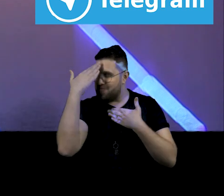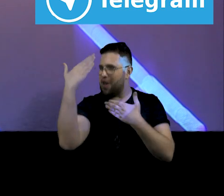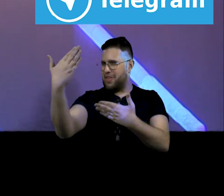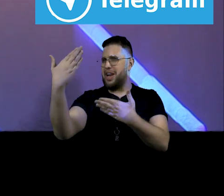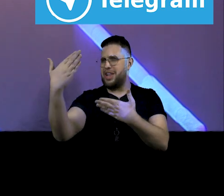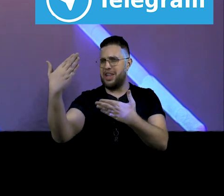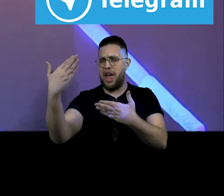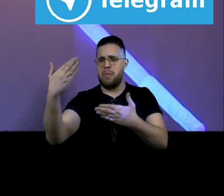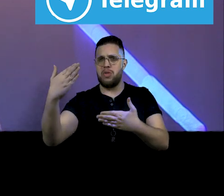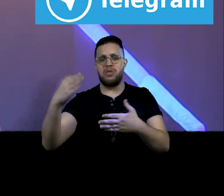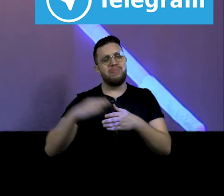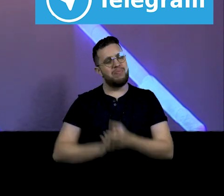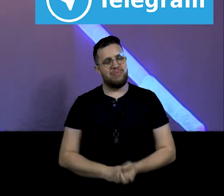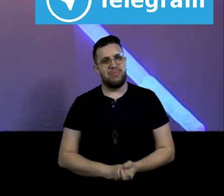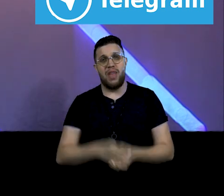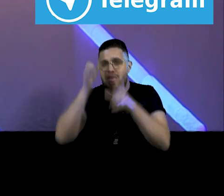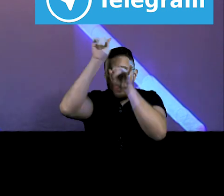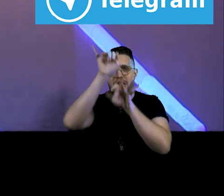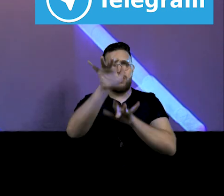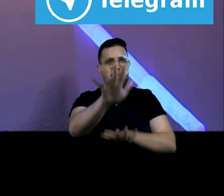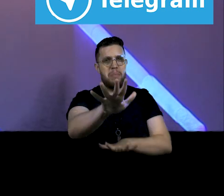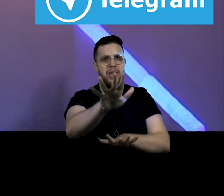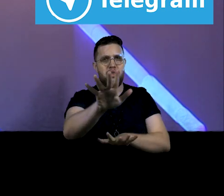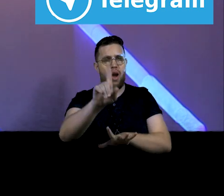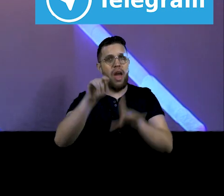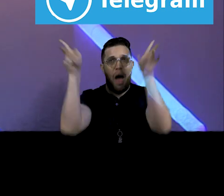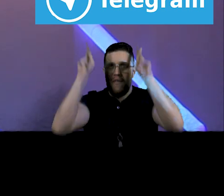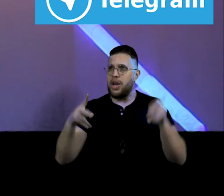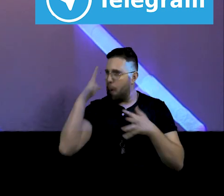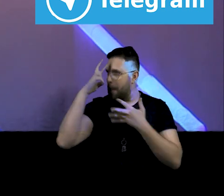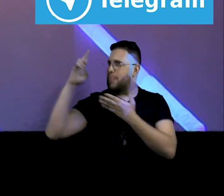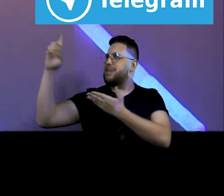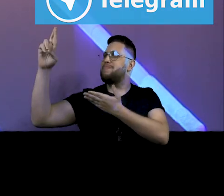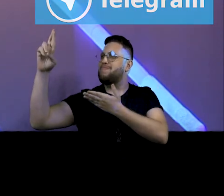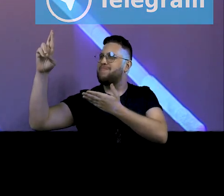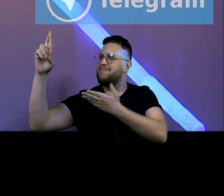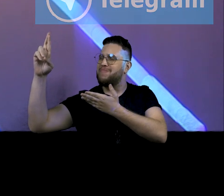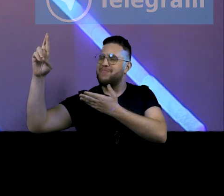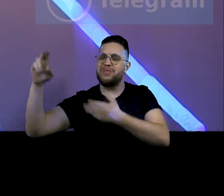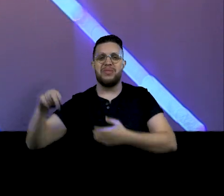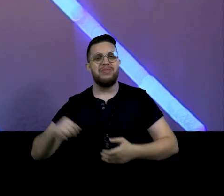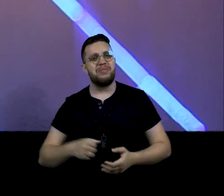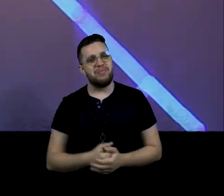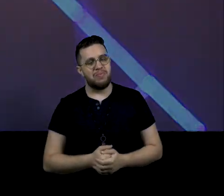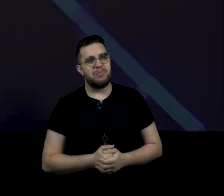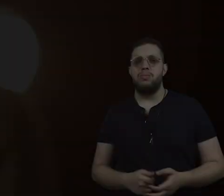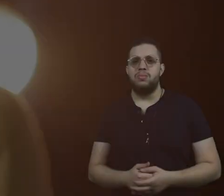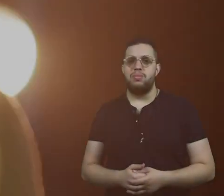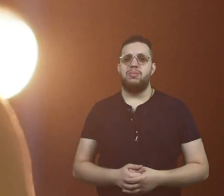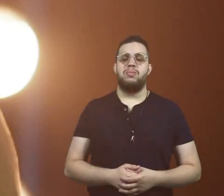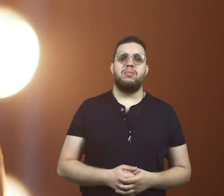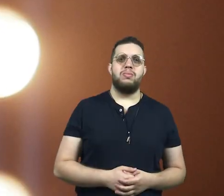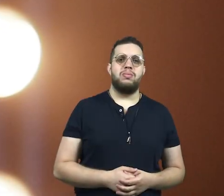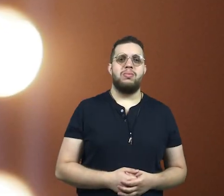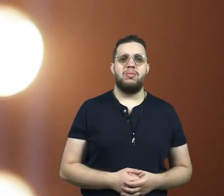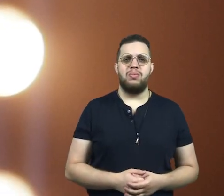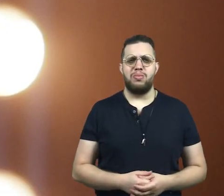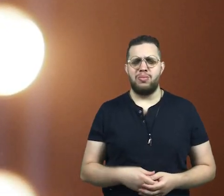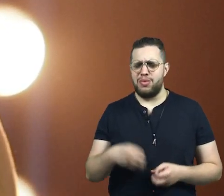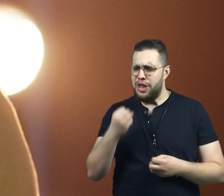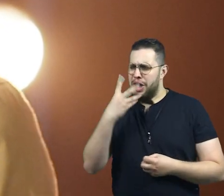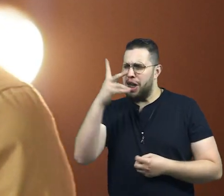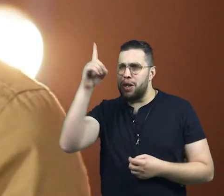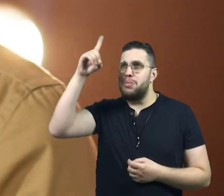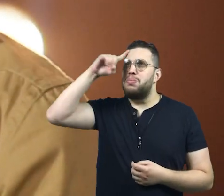participar, entre no link na descrição ou no QR Code que está aparecendo na sua tela. E tenha um ótimo culto. Bom